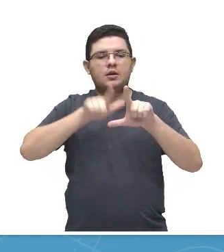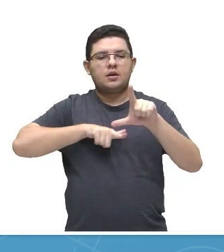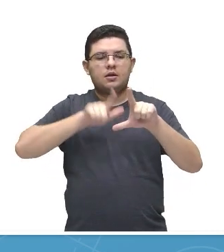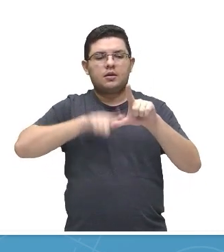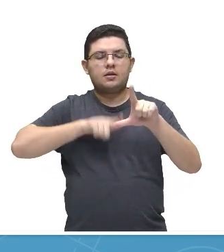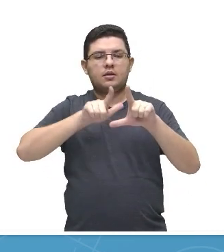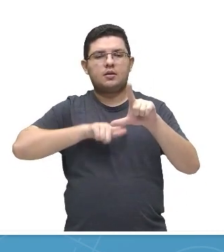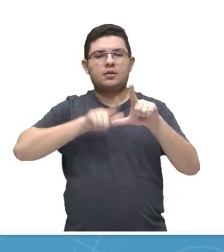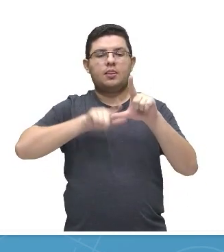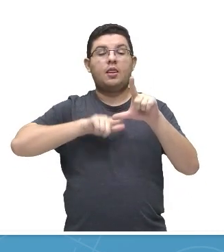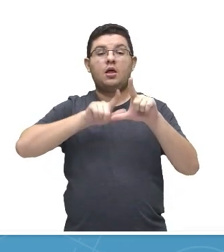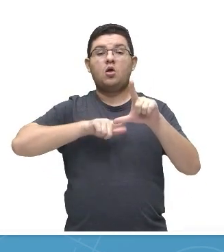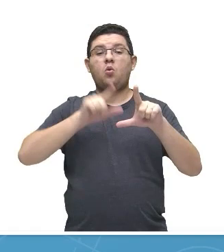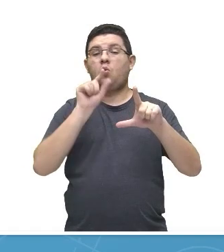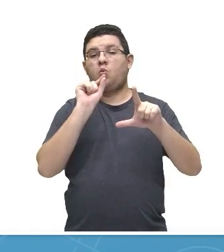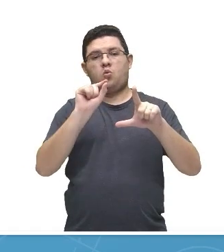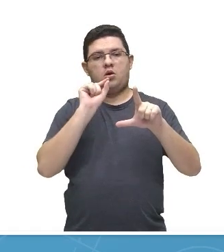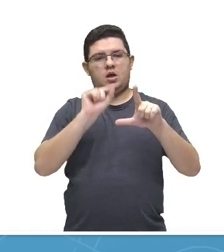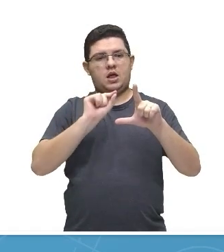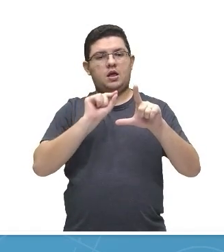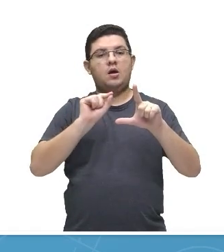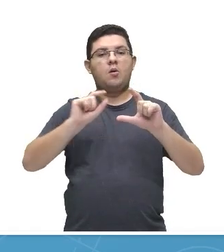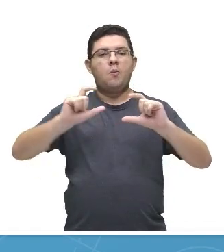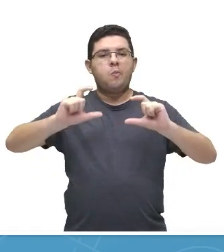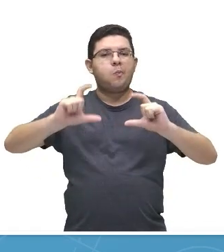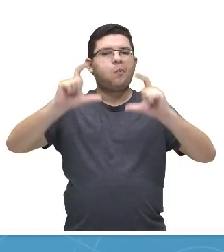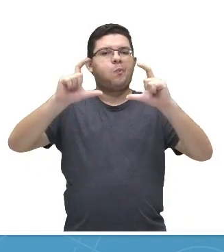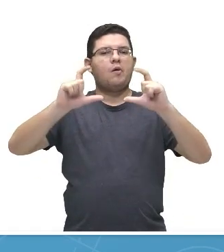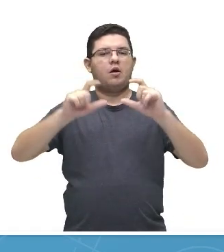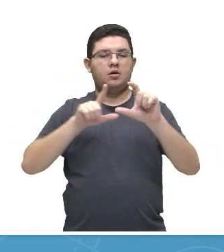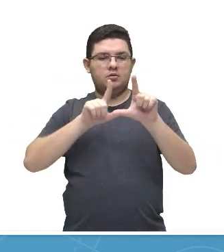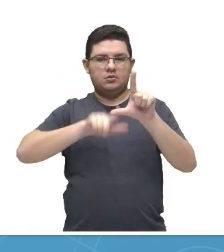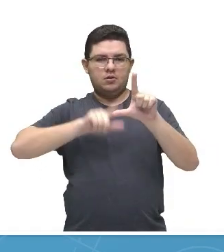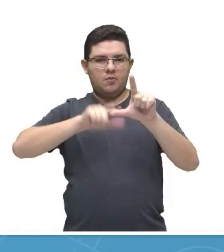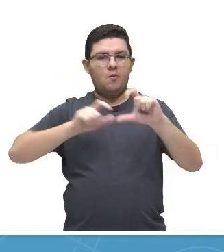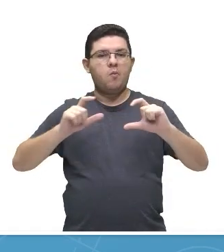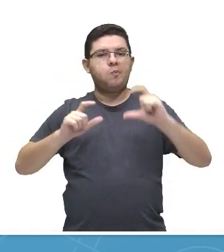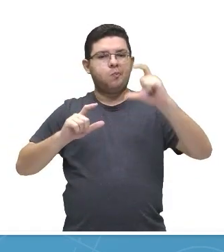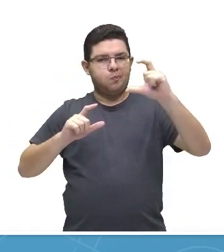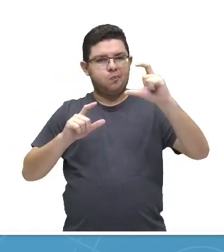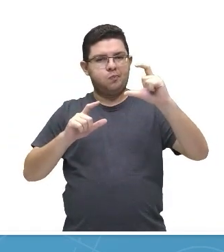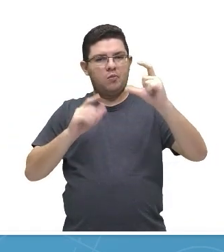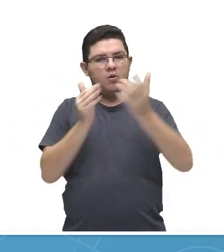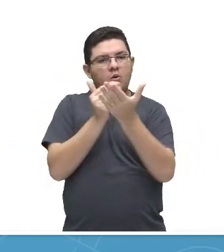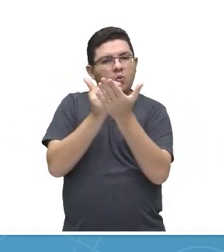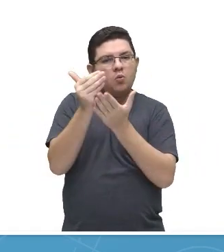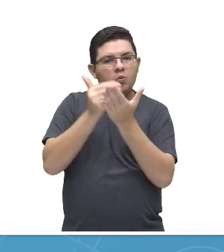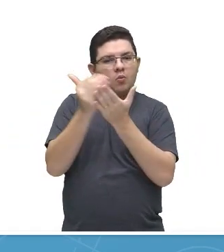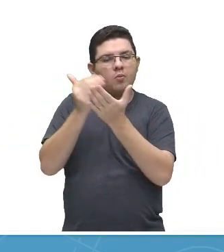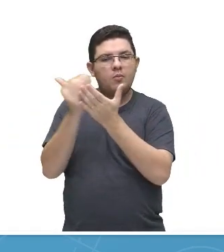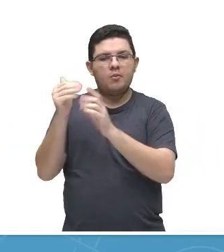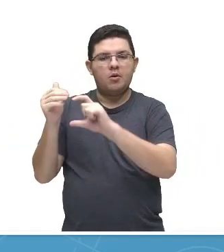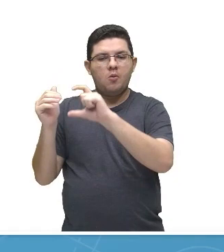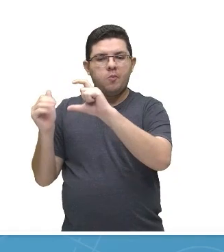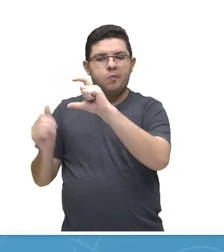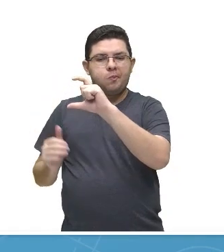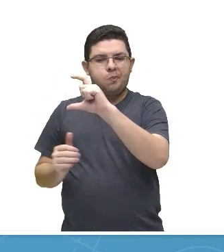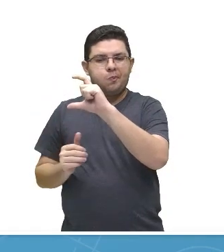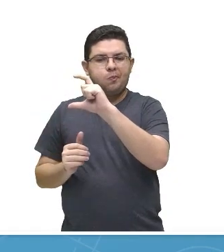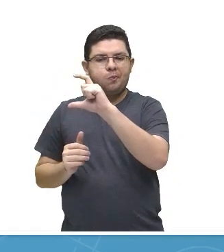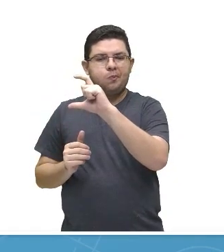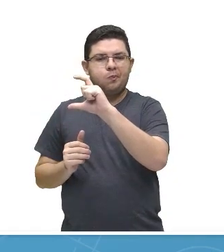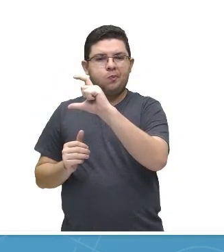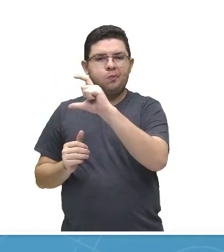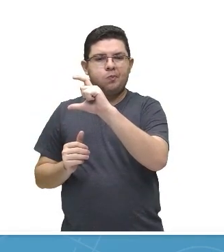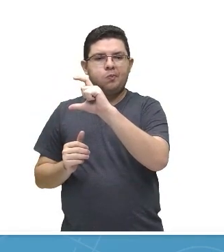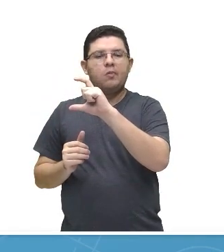substantivo próprio vai ser maiúscula. Isso é bom para você já ir entendendo o uso, o emprego das iniciais maiúsculas